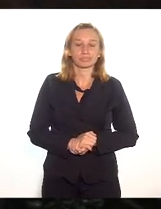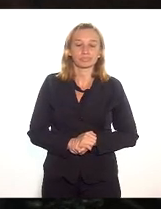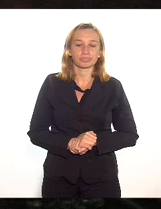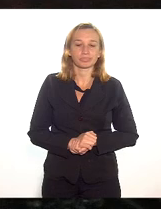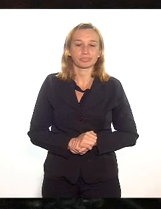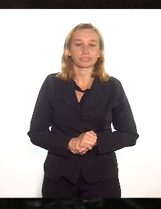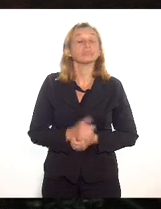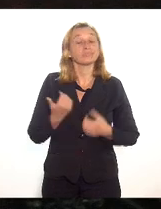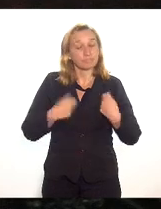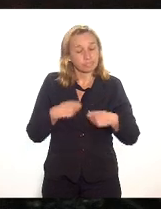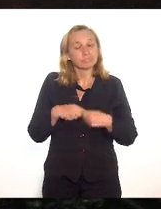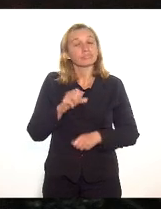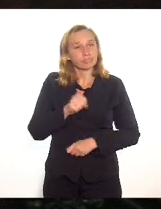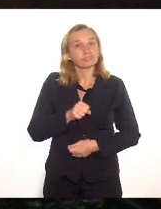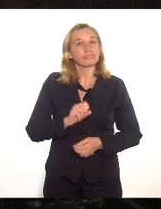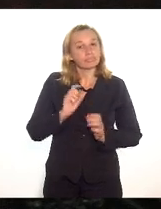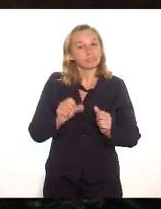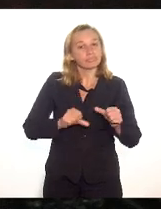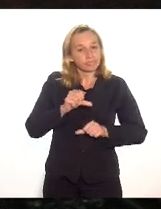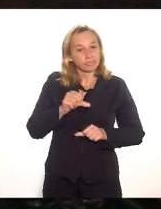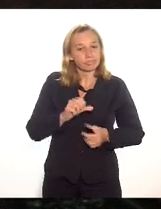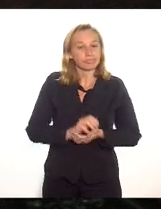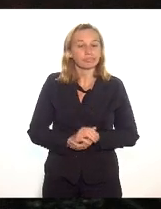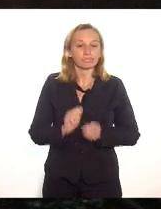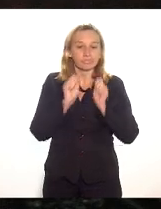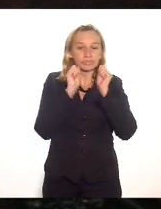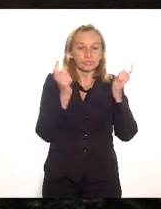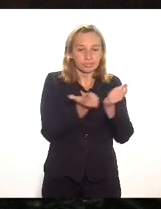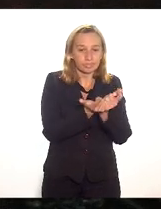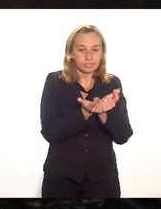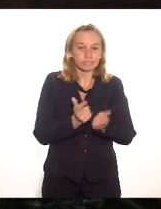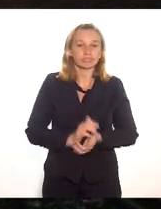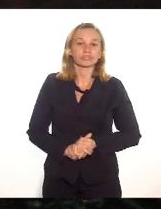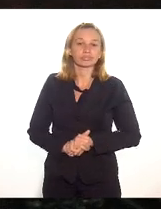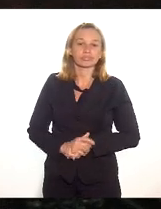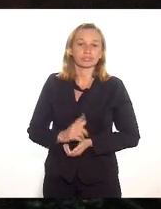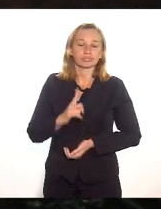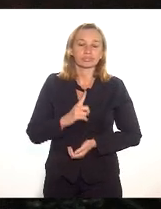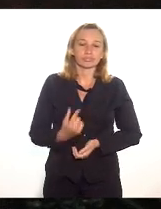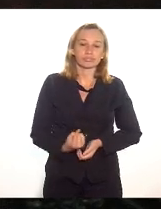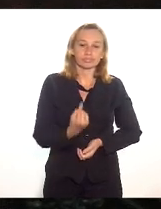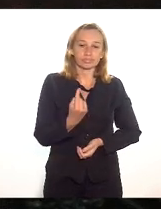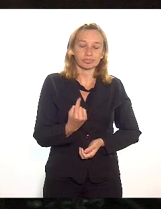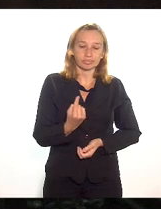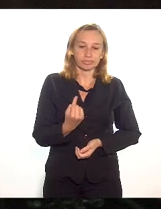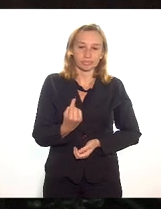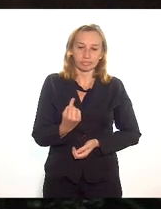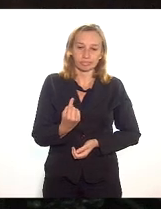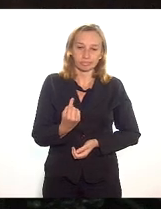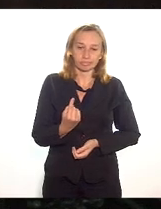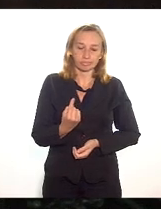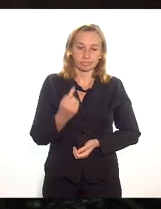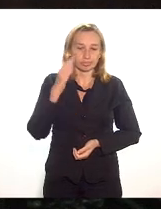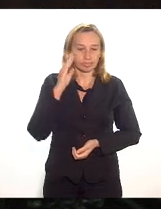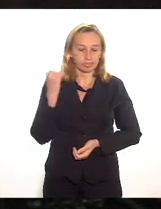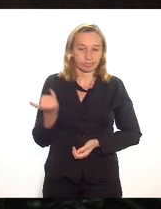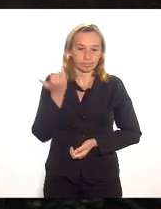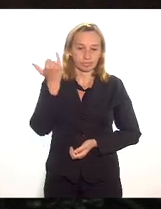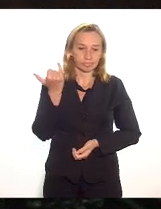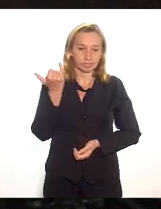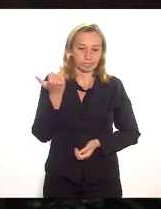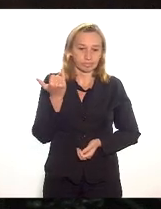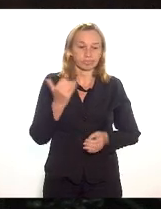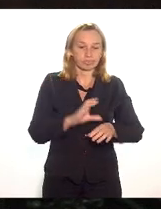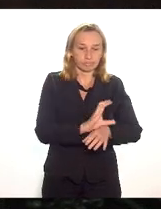A gente precisa, sim, lutar para que a Alerj tenha uma cadeira no Conselho de Recuperação Fiscal. O